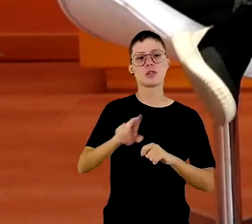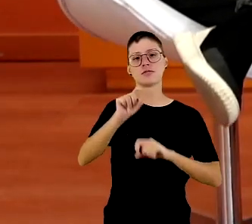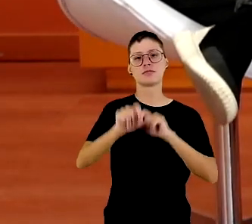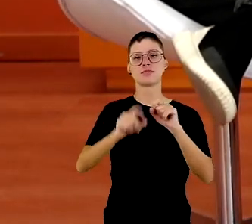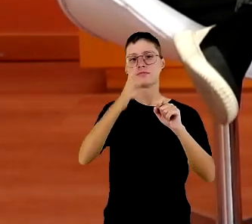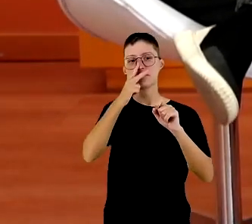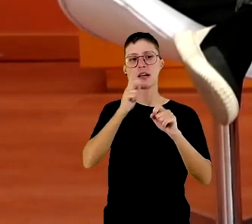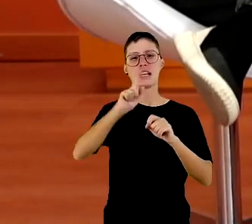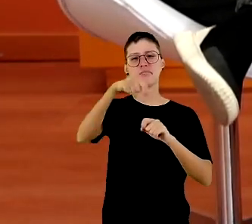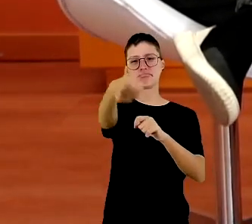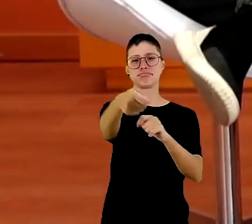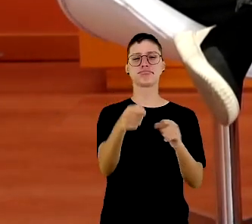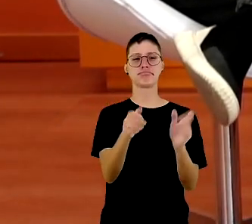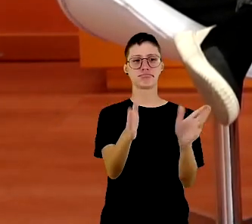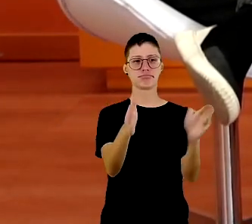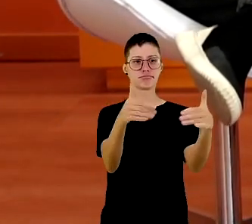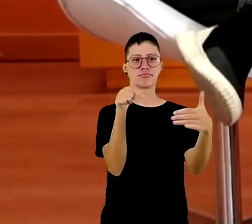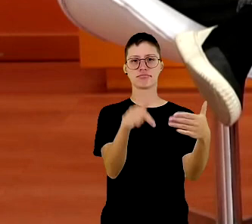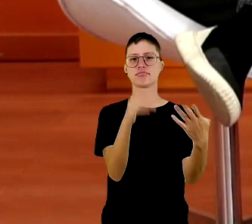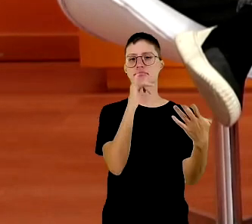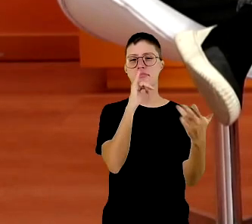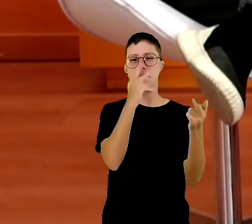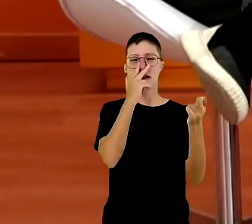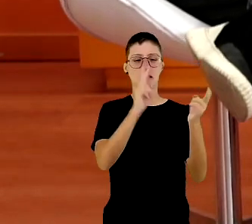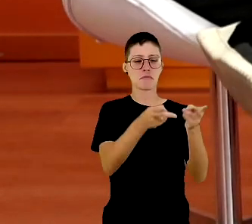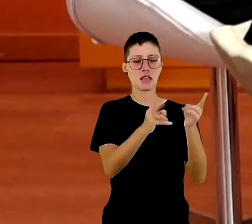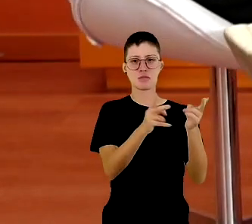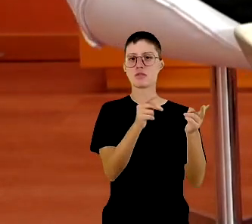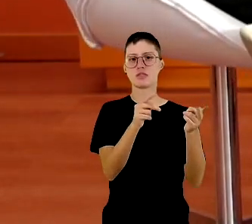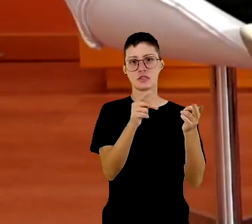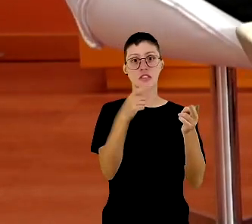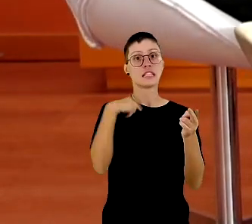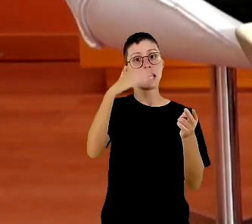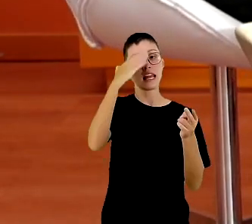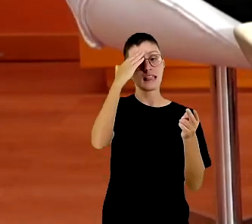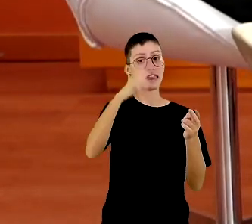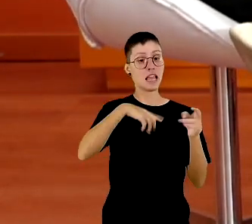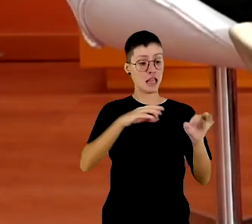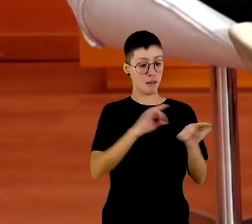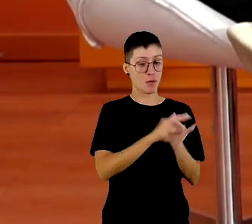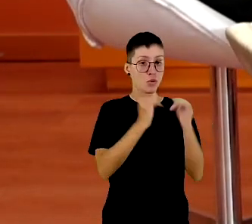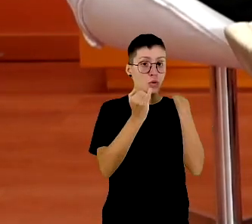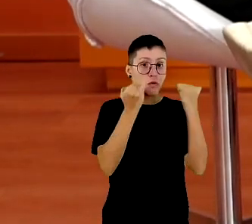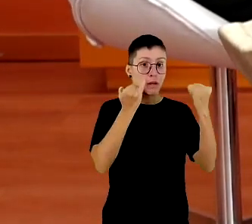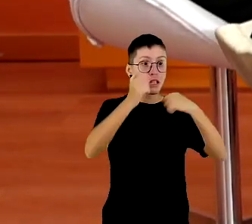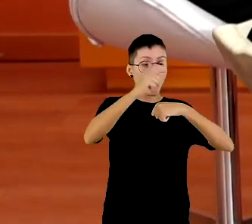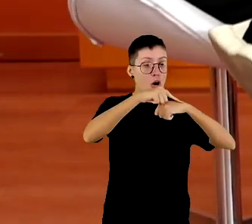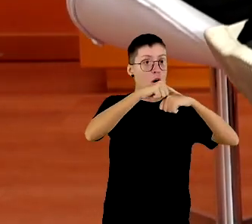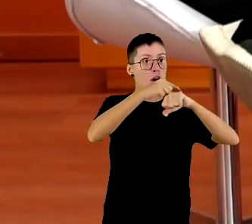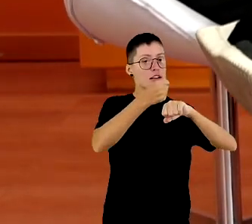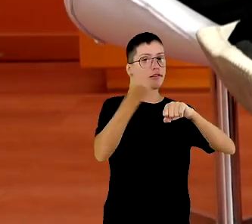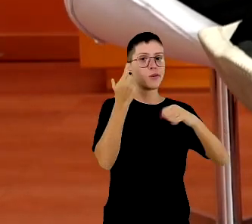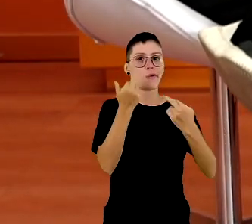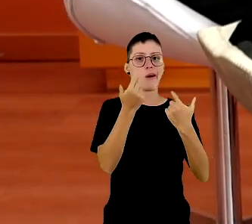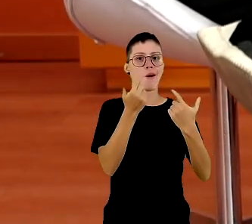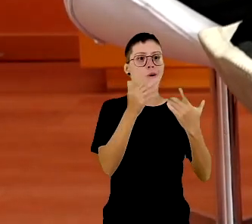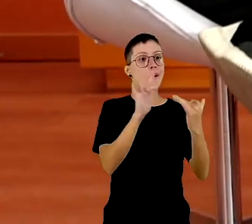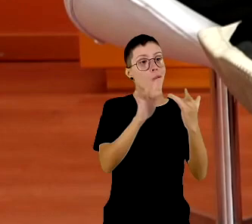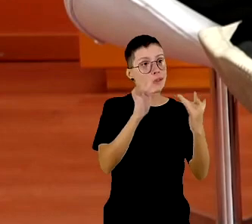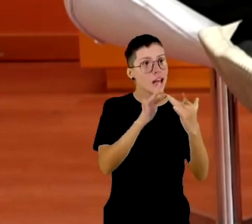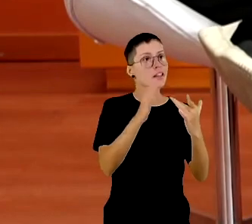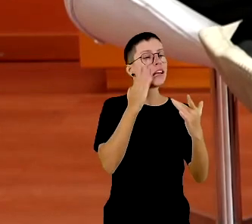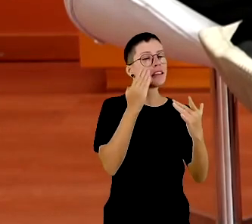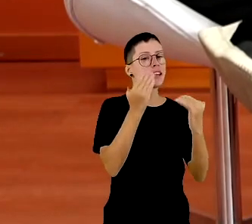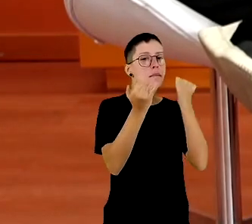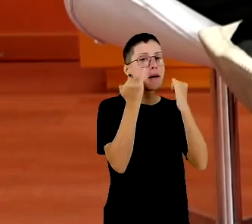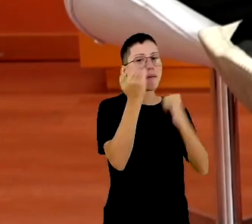que você entenda o problema e que você já tenha toda a informação desse cliente na hora que você atenda ele. E essa visibilidade de informação, aí